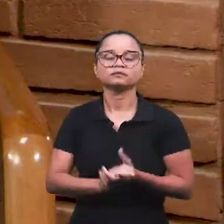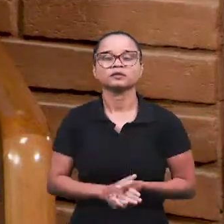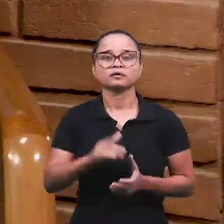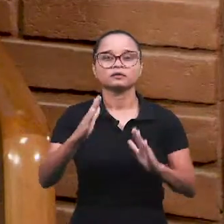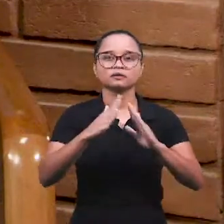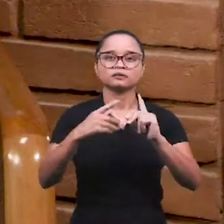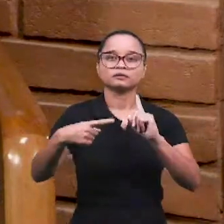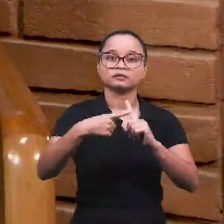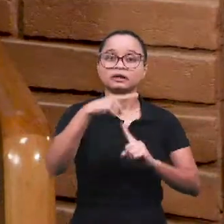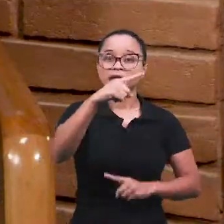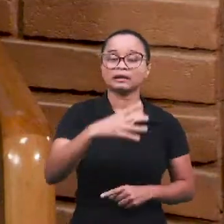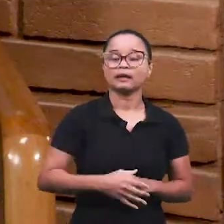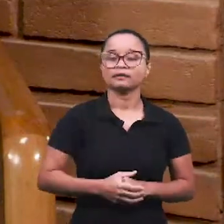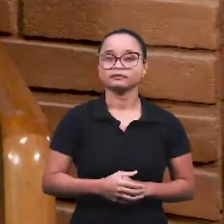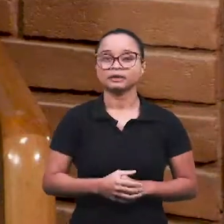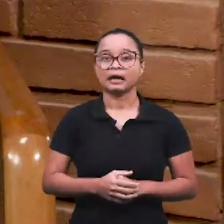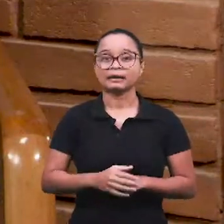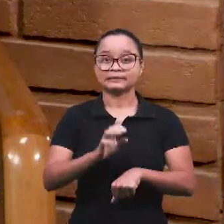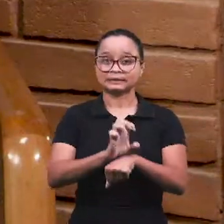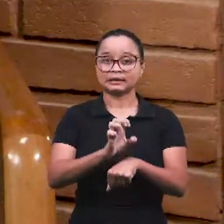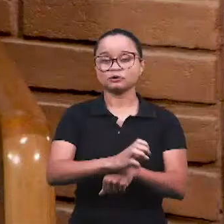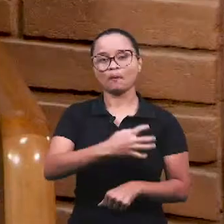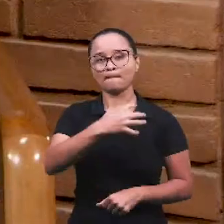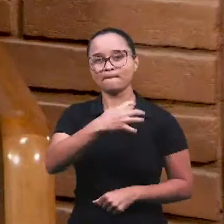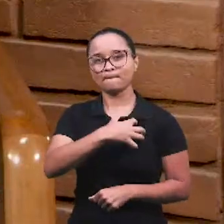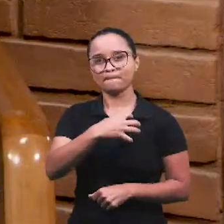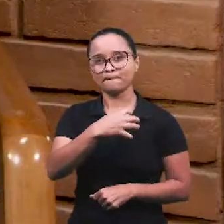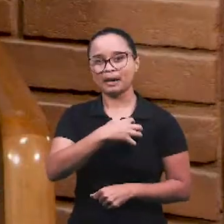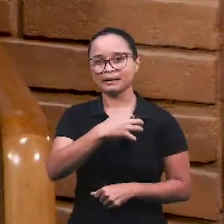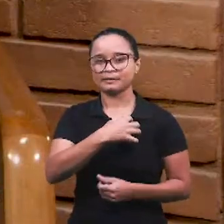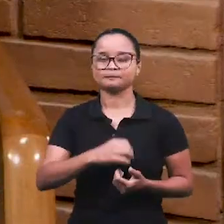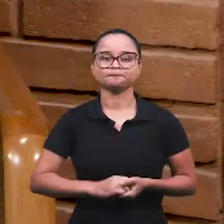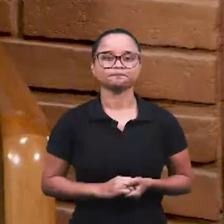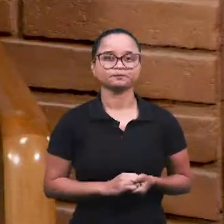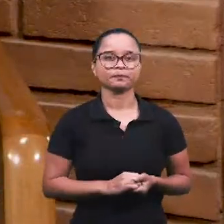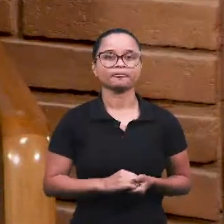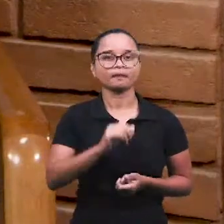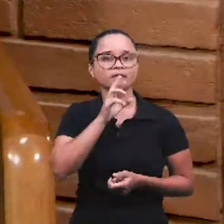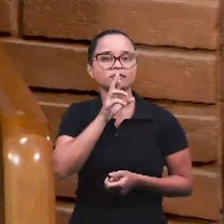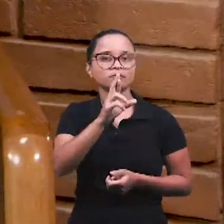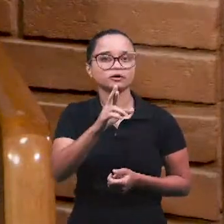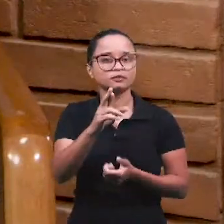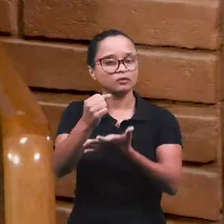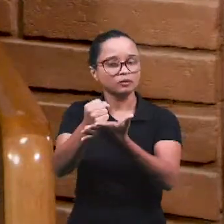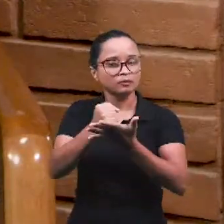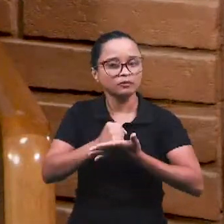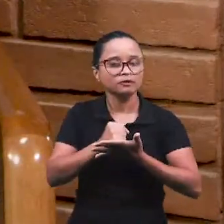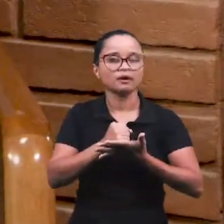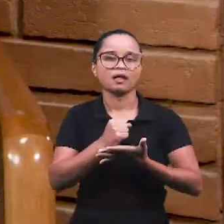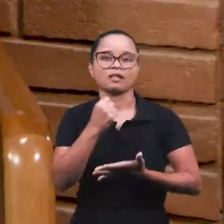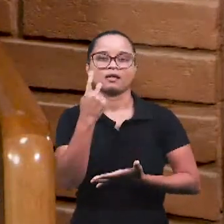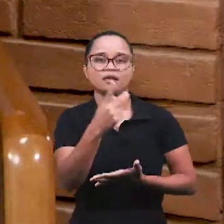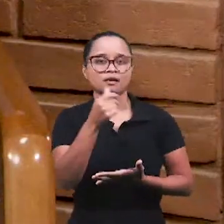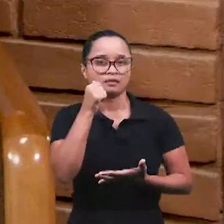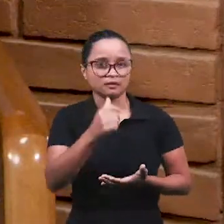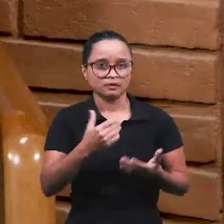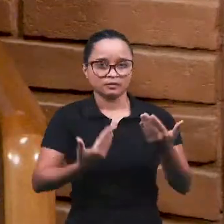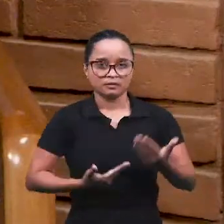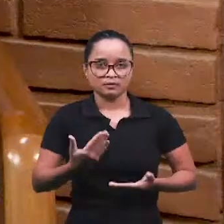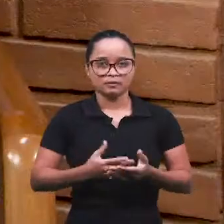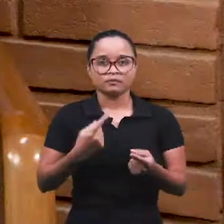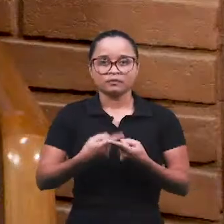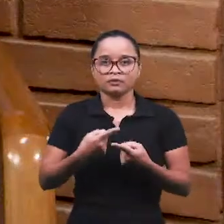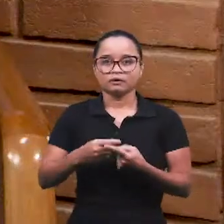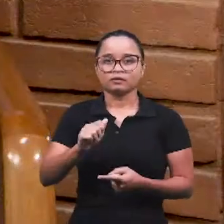igreja em Porto Seguro, no estado da Bahia. Ele vai dar a resposta de acordo com a ajuda dela, por